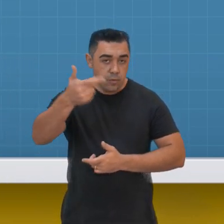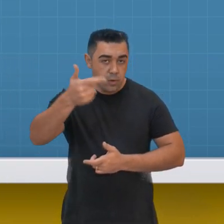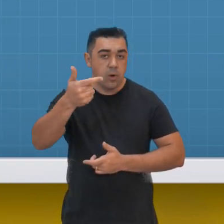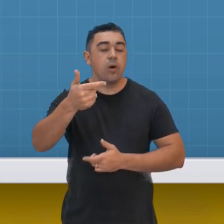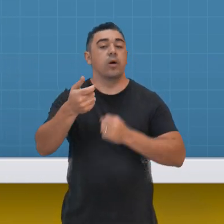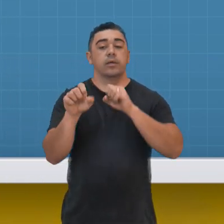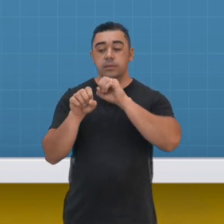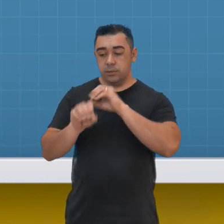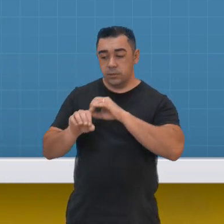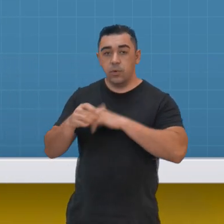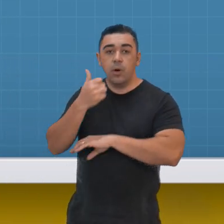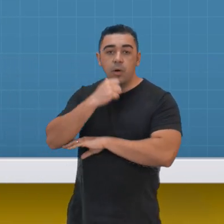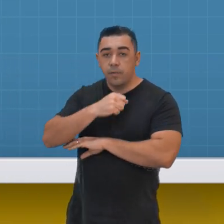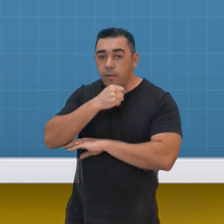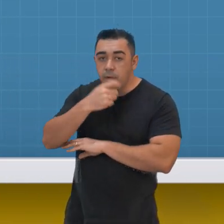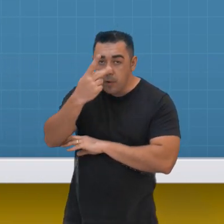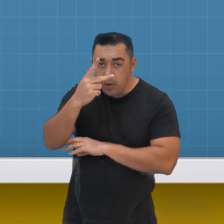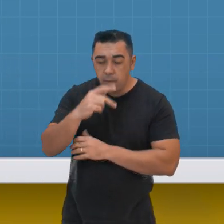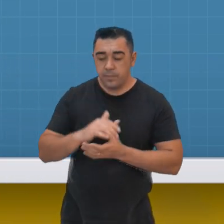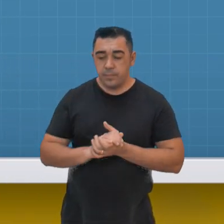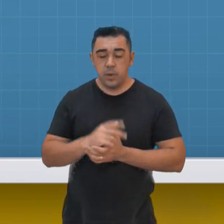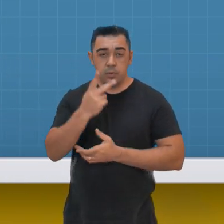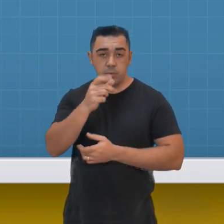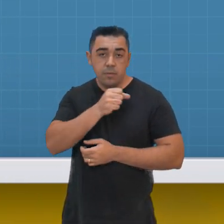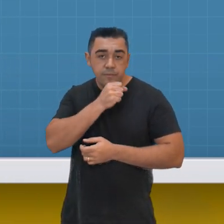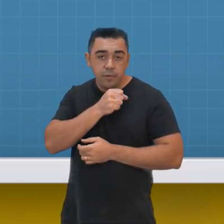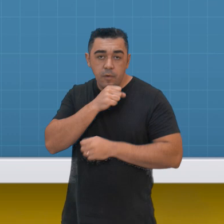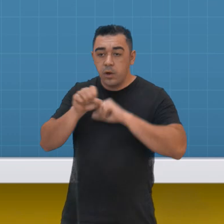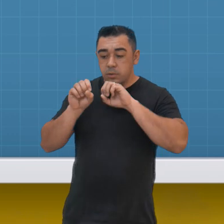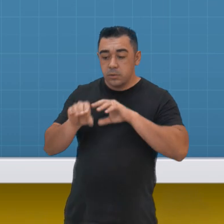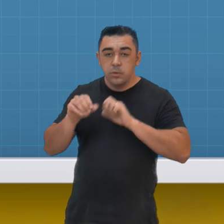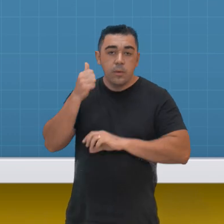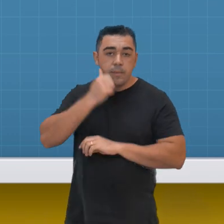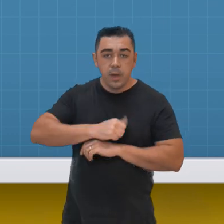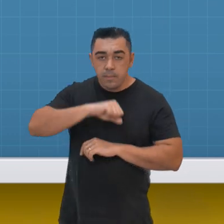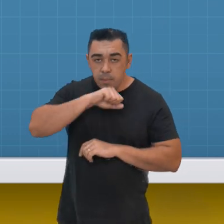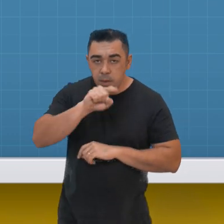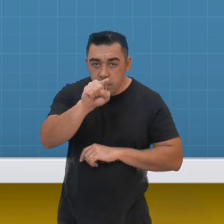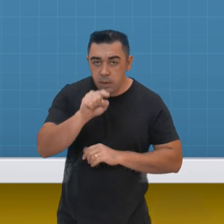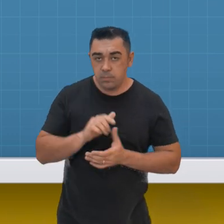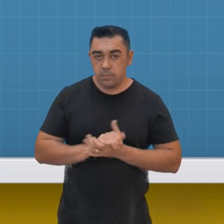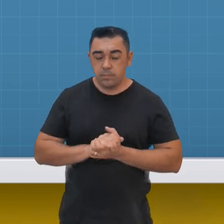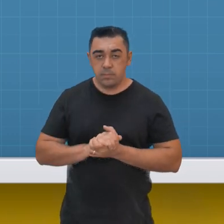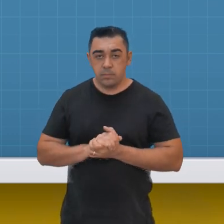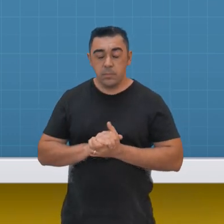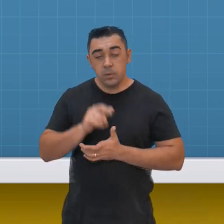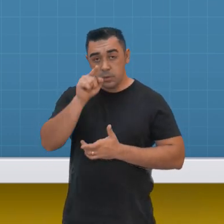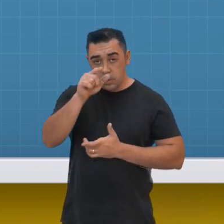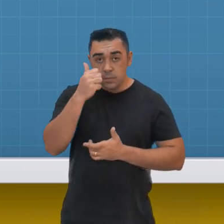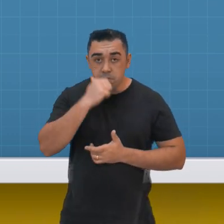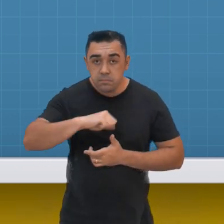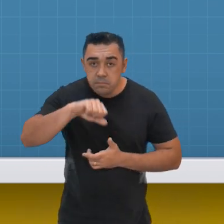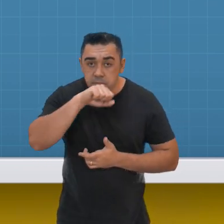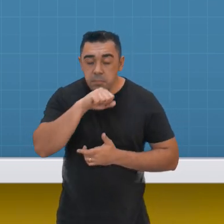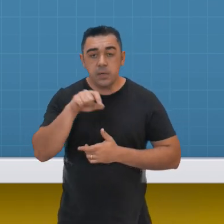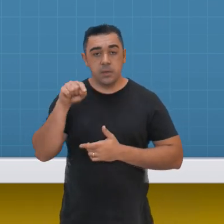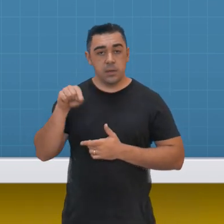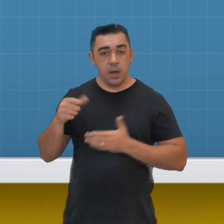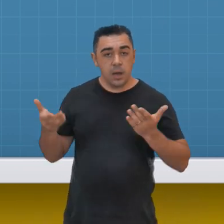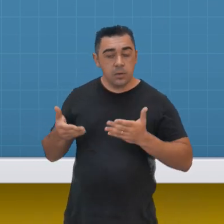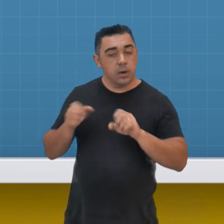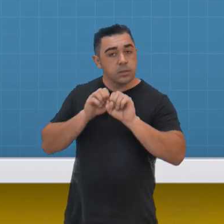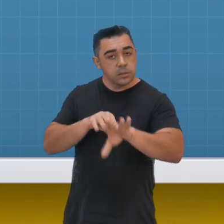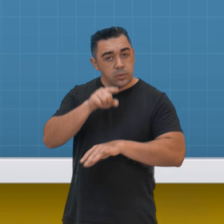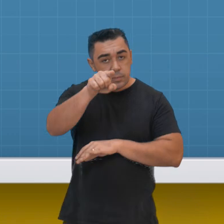para sua avó. A sua avó passou para sua mãe. A sua mãe